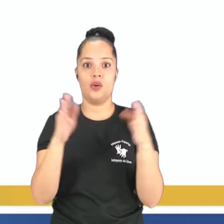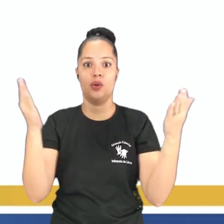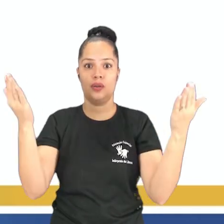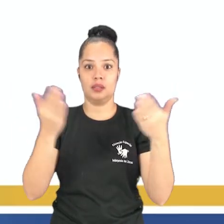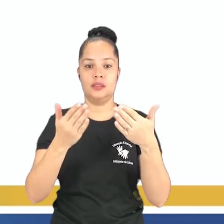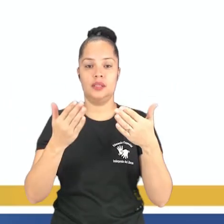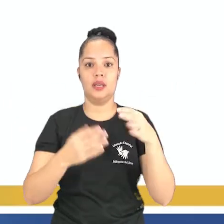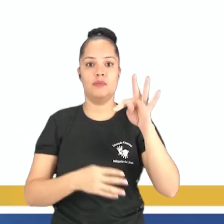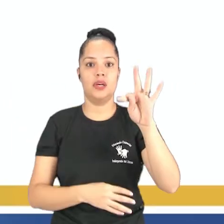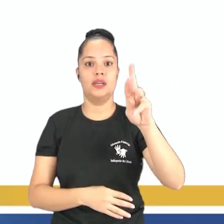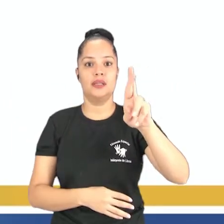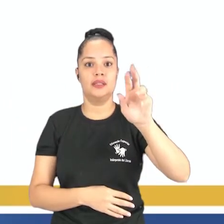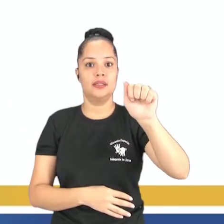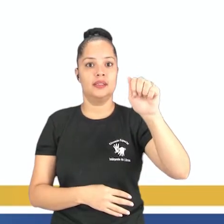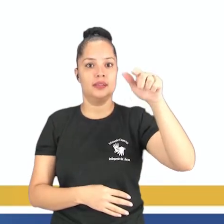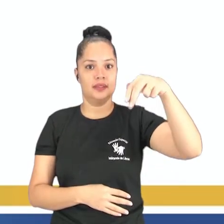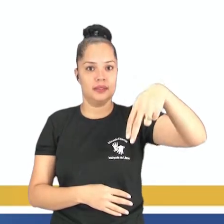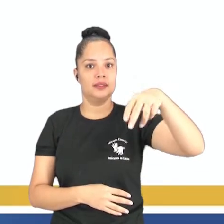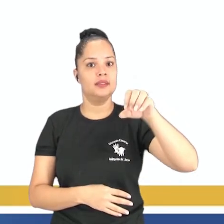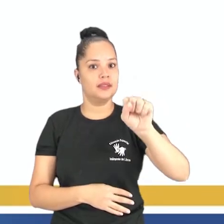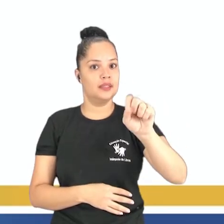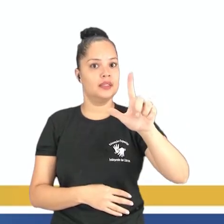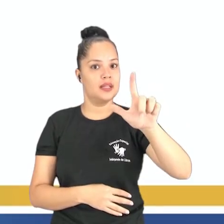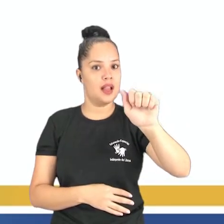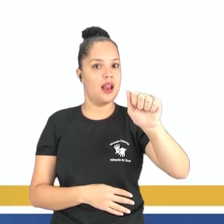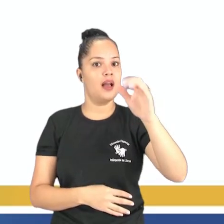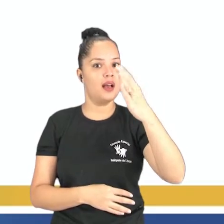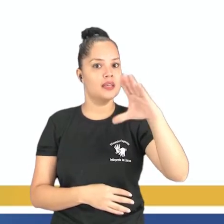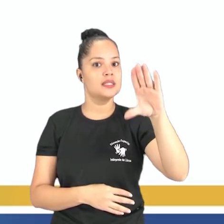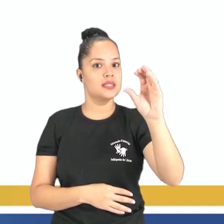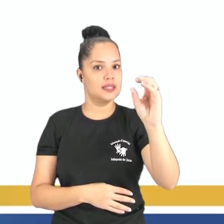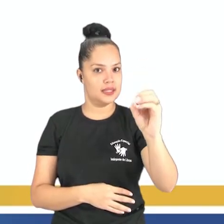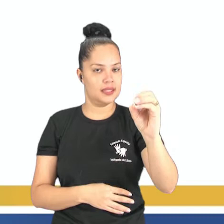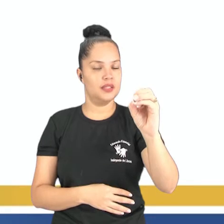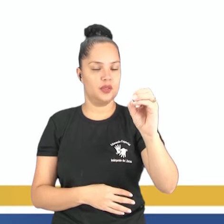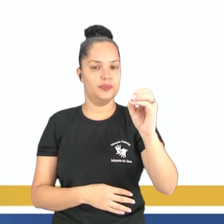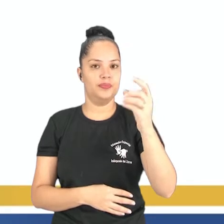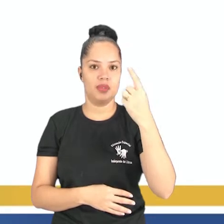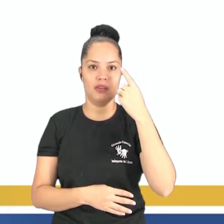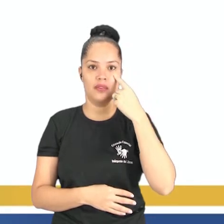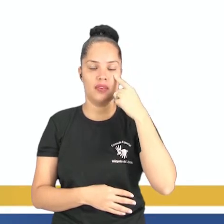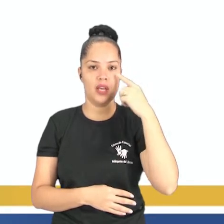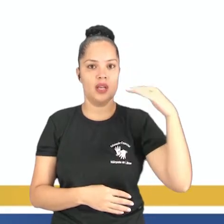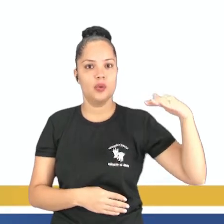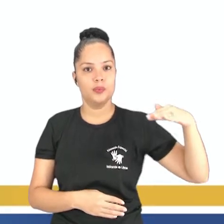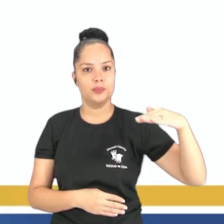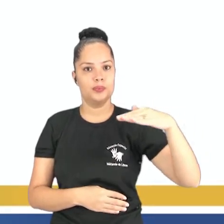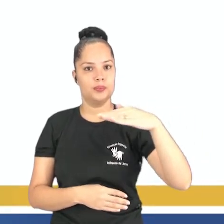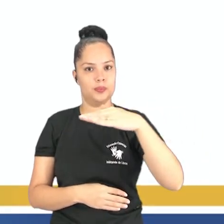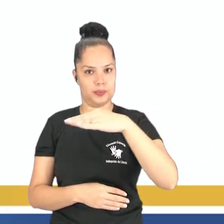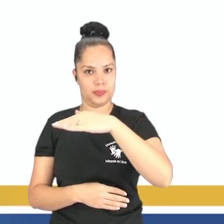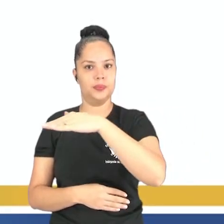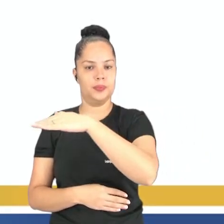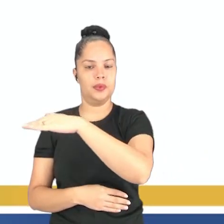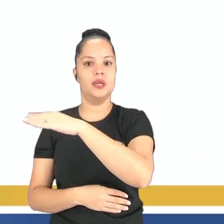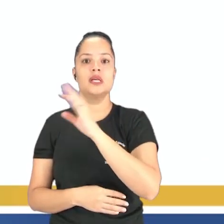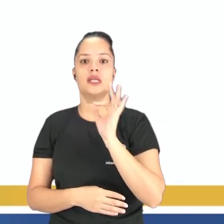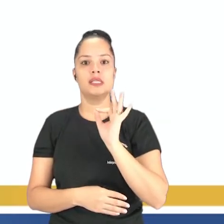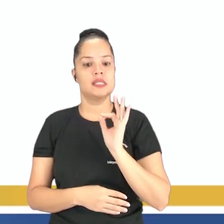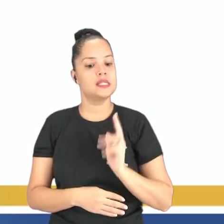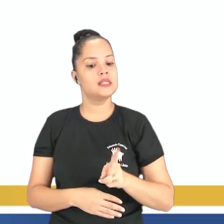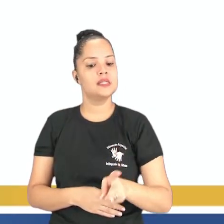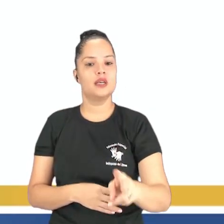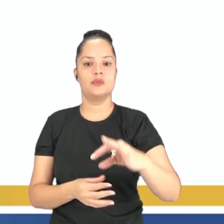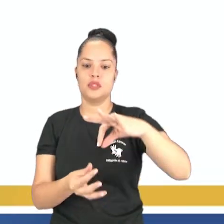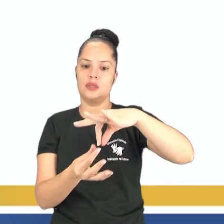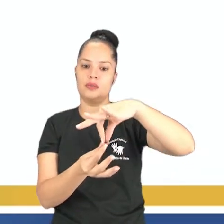sobre a simetria de translação. A translação, ela é uma isometria que se caracteriza pelo deslocamento de